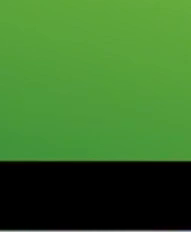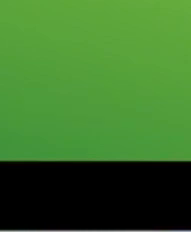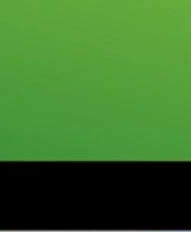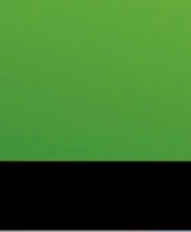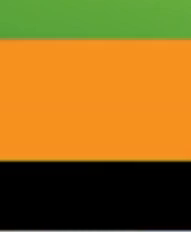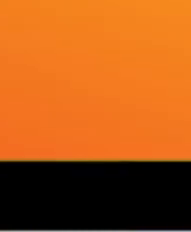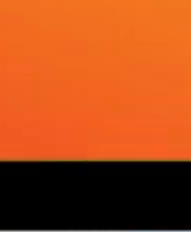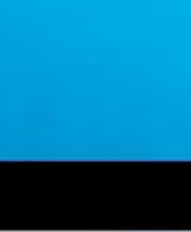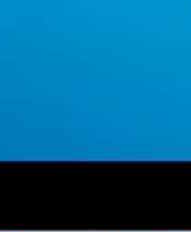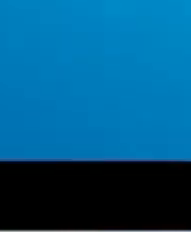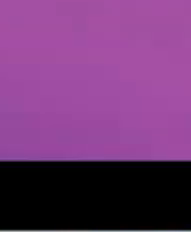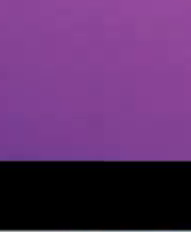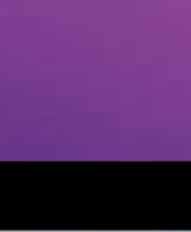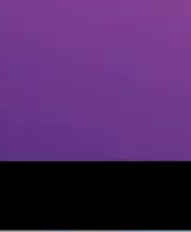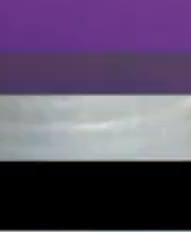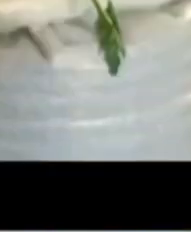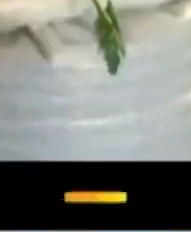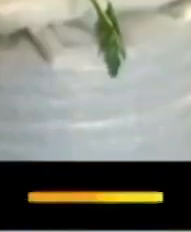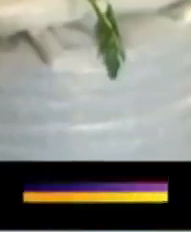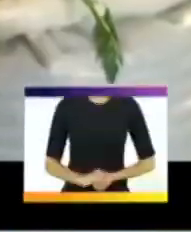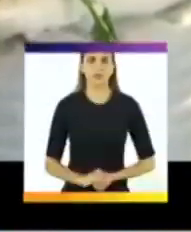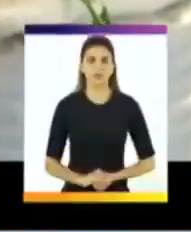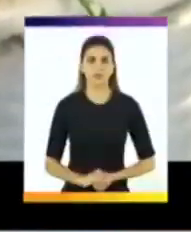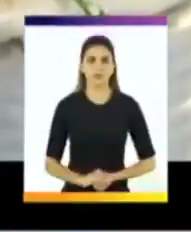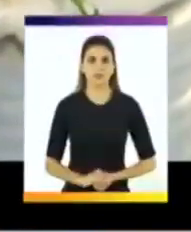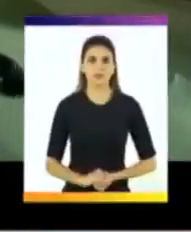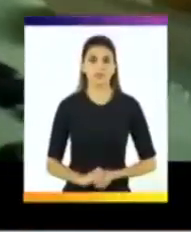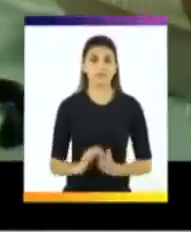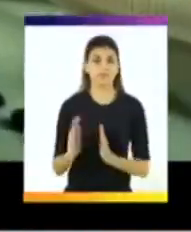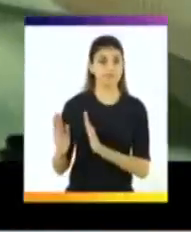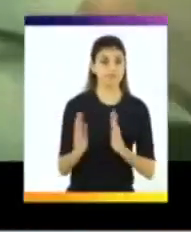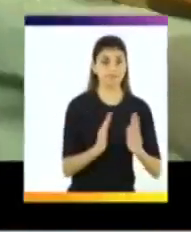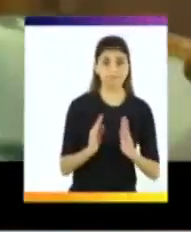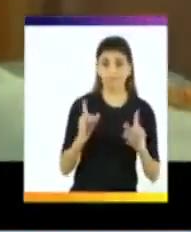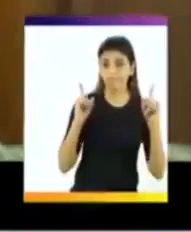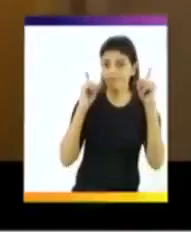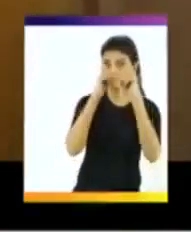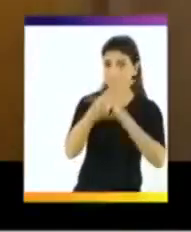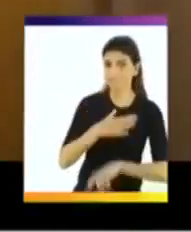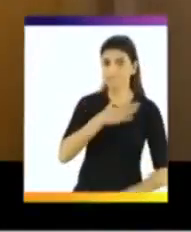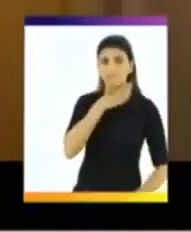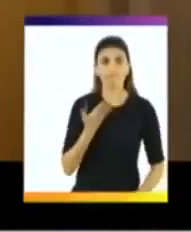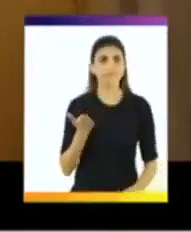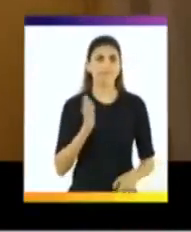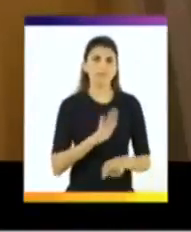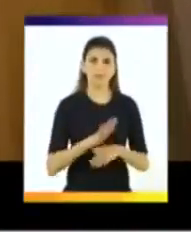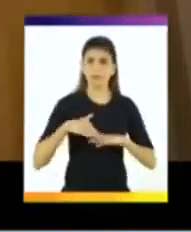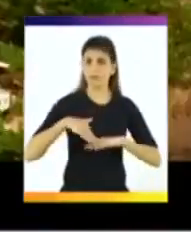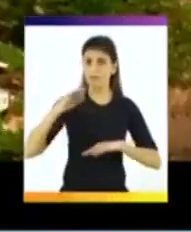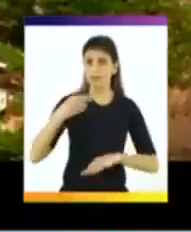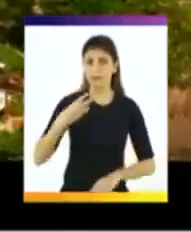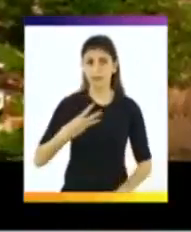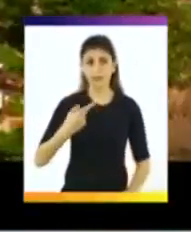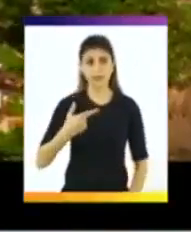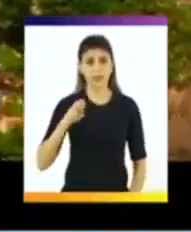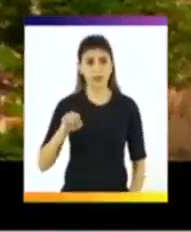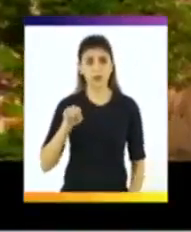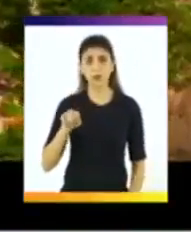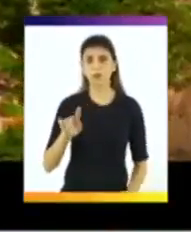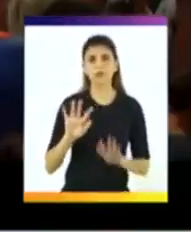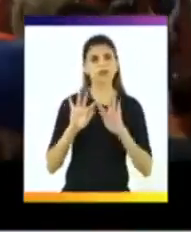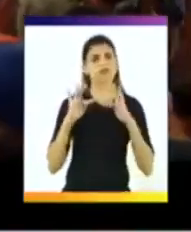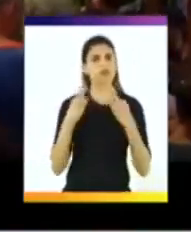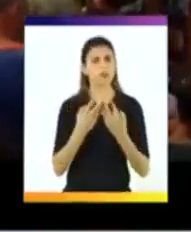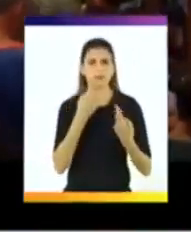de dia 26 amanhã sexta-feira estranho as propagandas dos governos Oi Ina no sábado